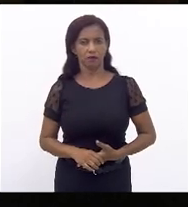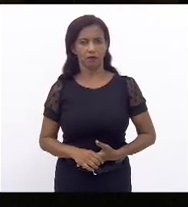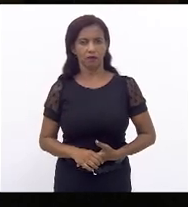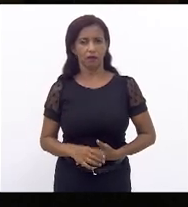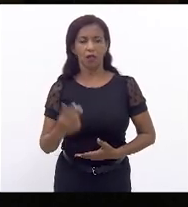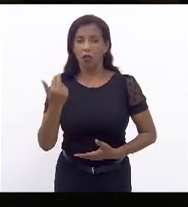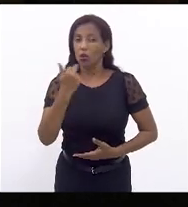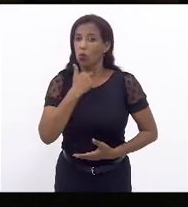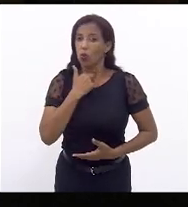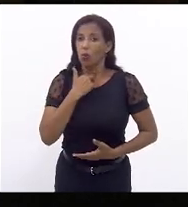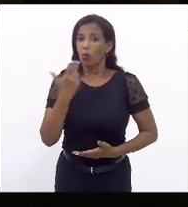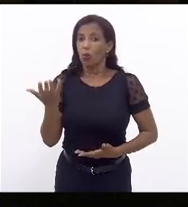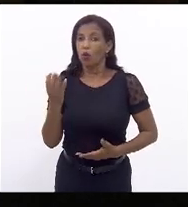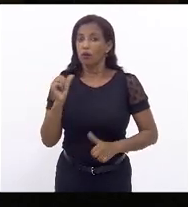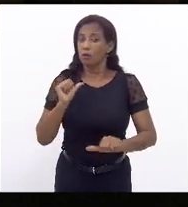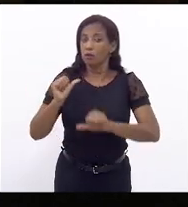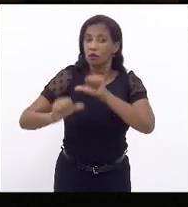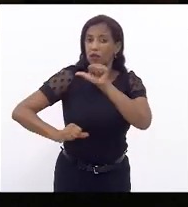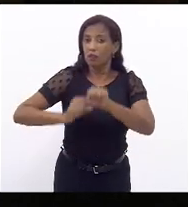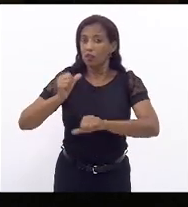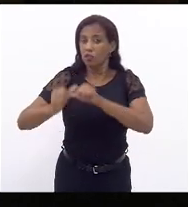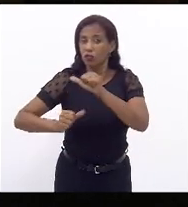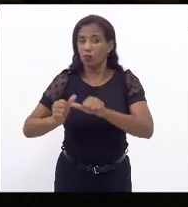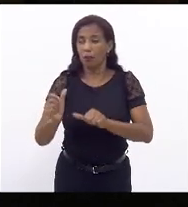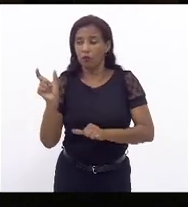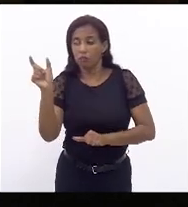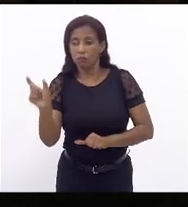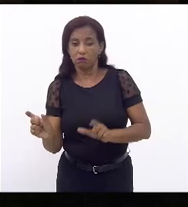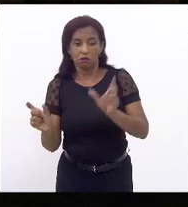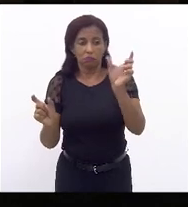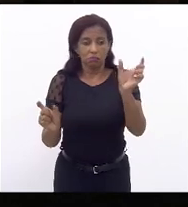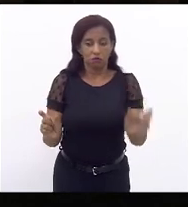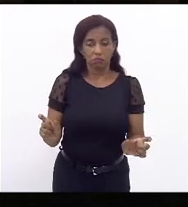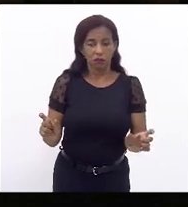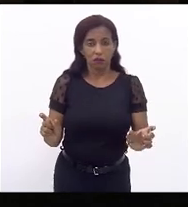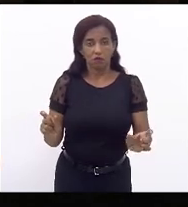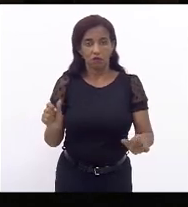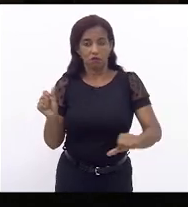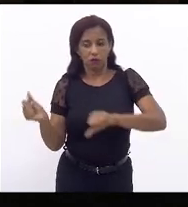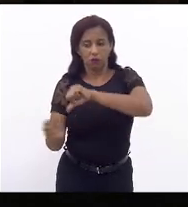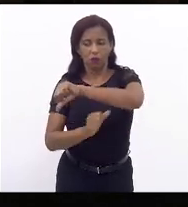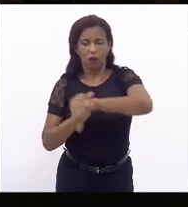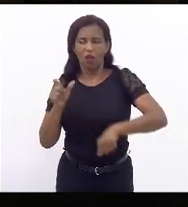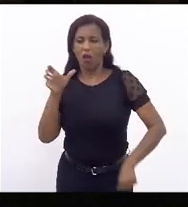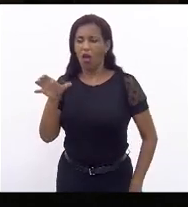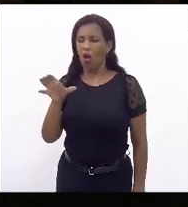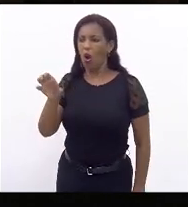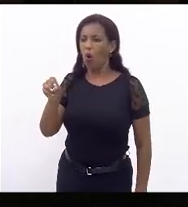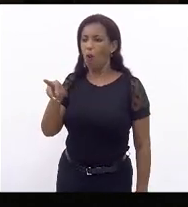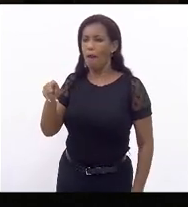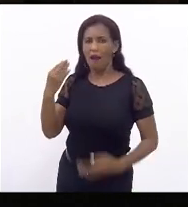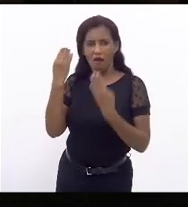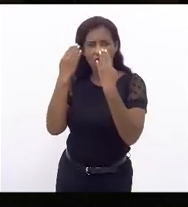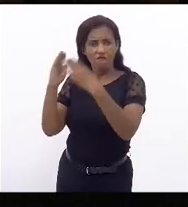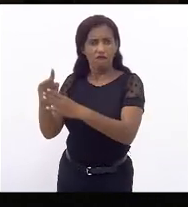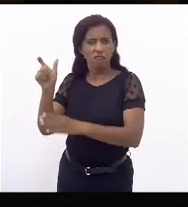Eu não posso ser transformado de uma hora para outra numa cobaia.